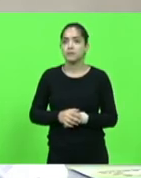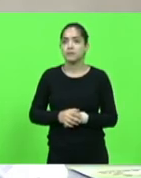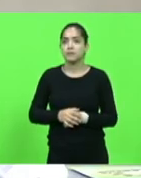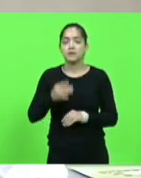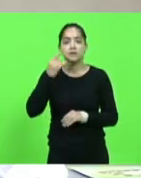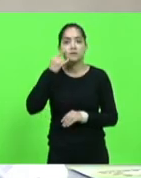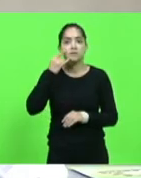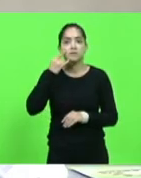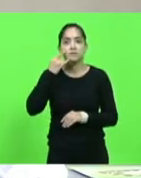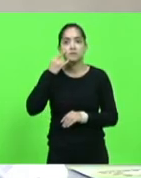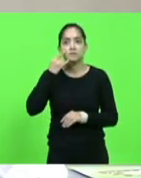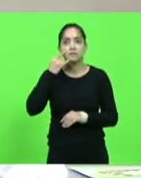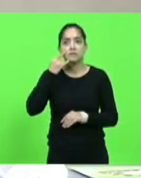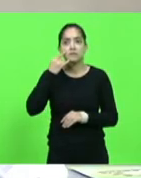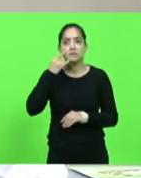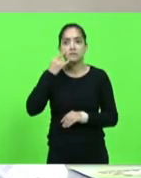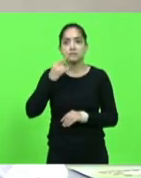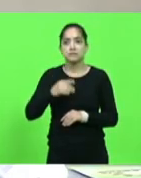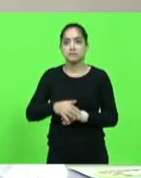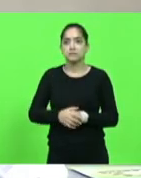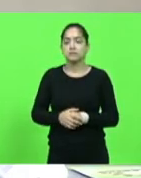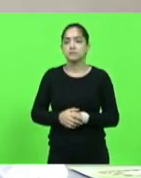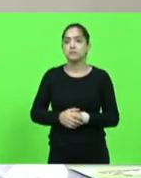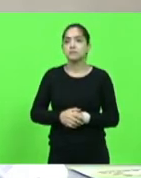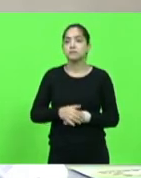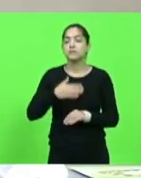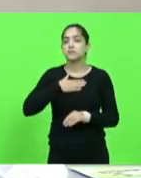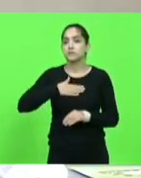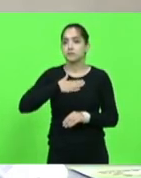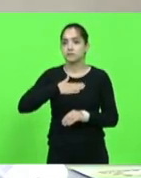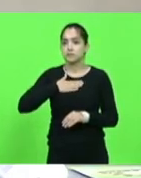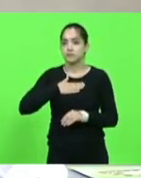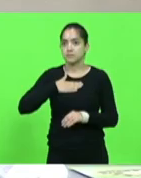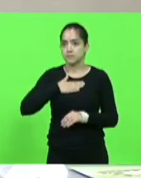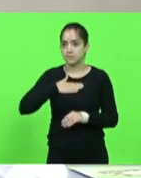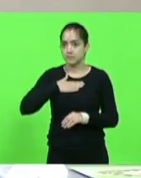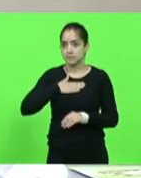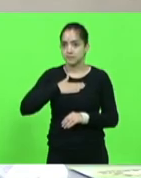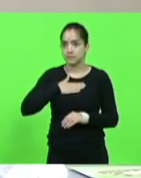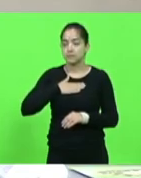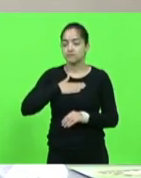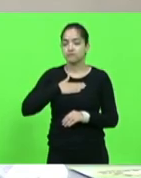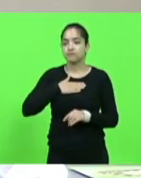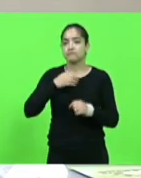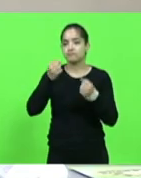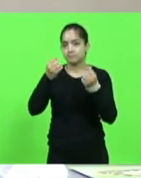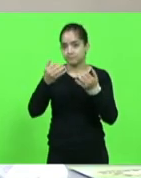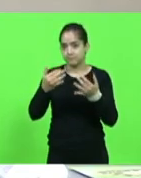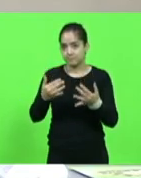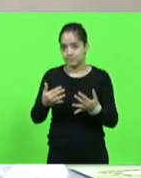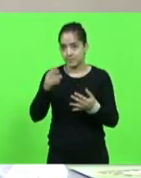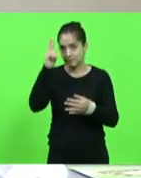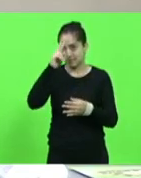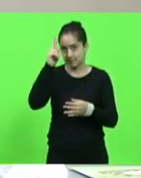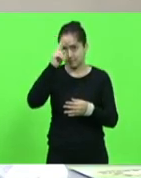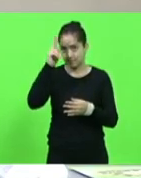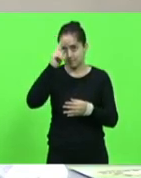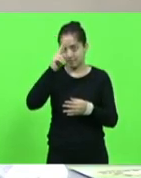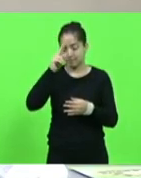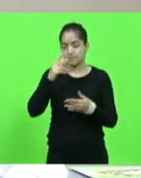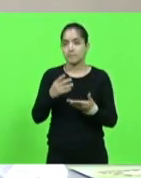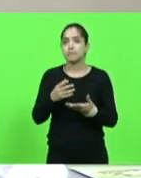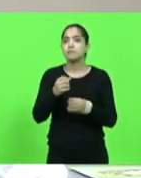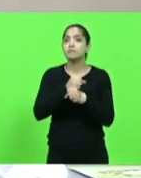Denadal, eu gostaria de deixar algumas palavras, lembrando que a instituição